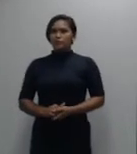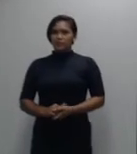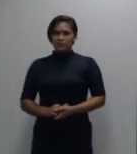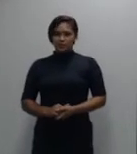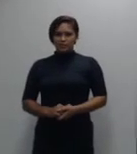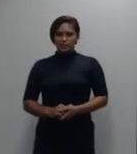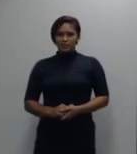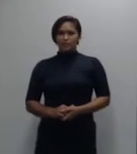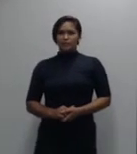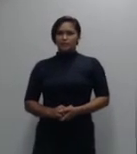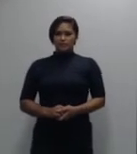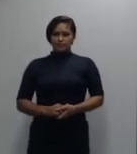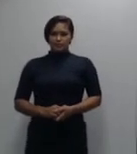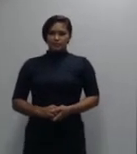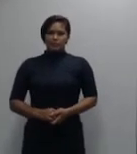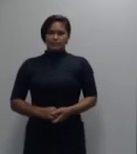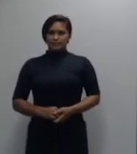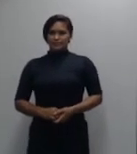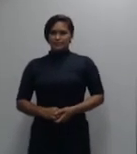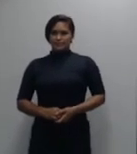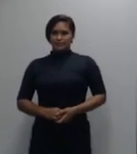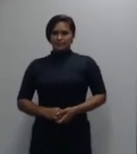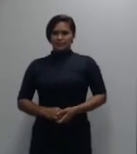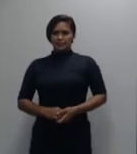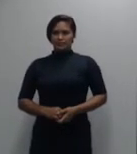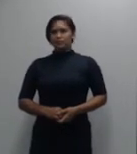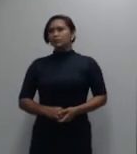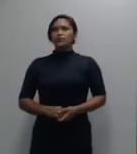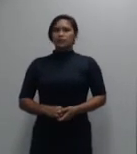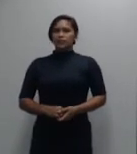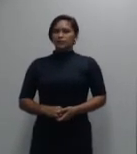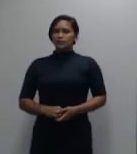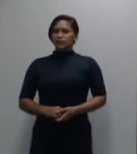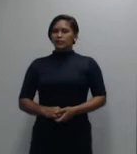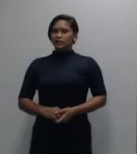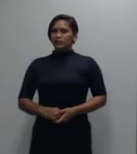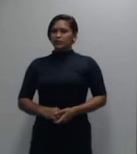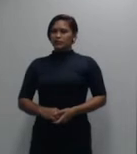E aí eu declaro